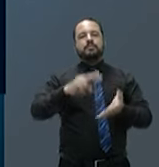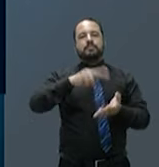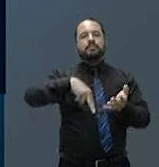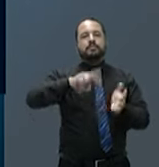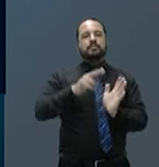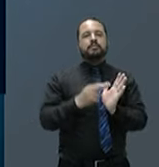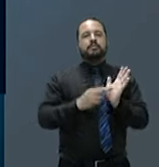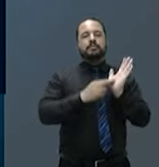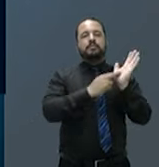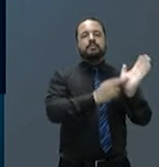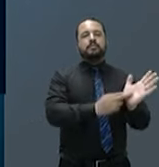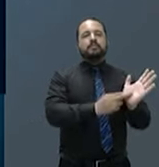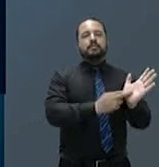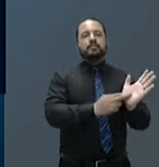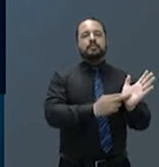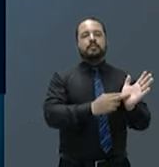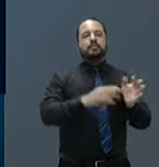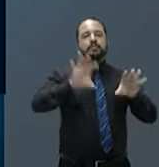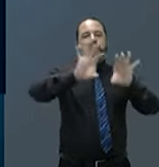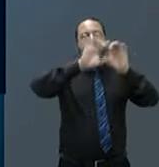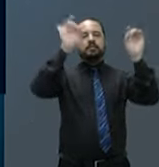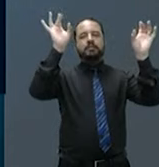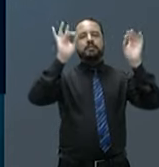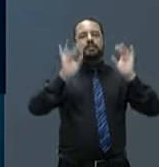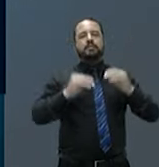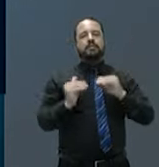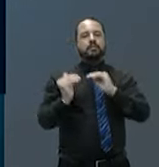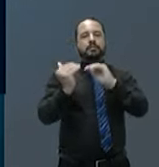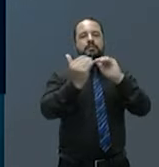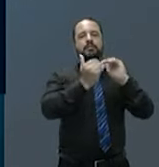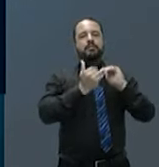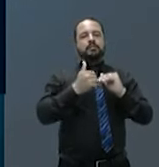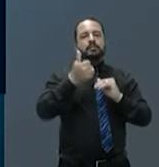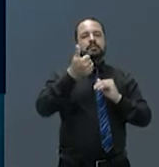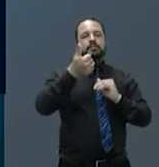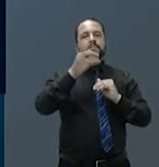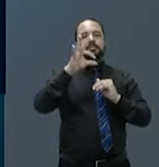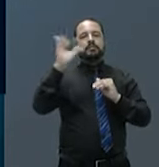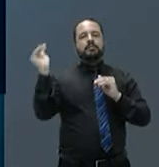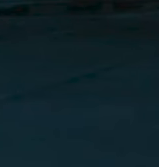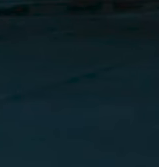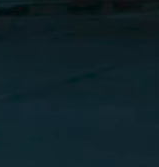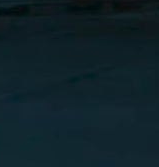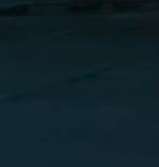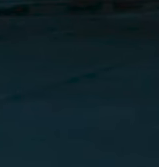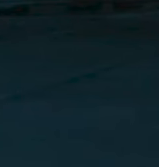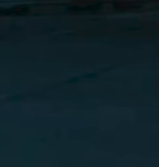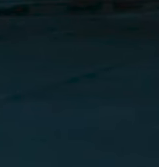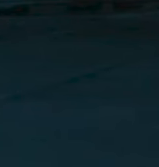Benedito Gonçalves, a Corte Especial, por unanimidade de voto, negou provimento ao agravo interno.